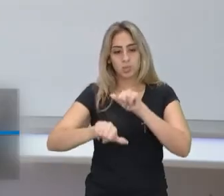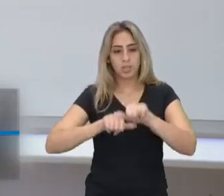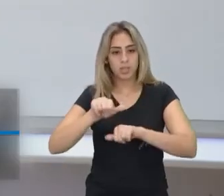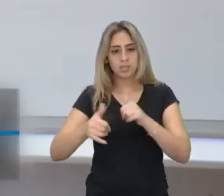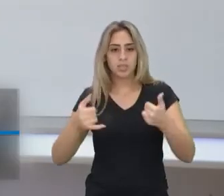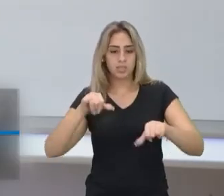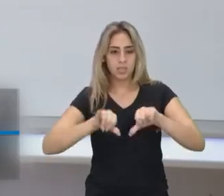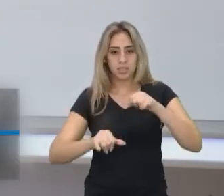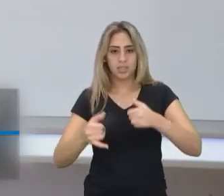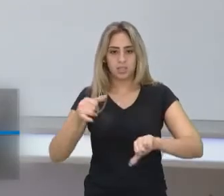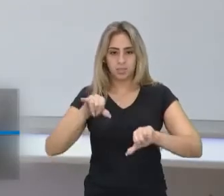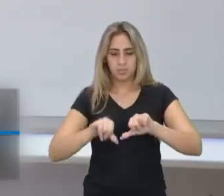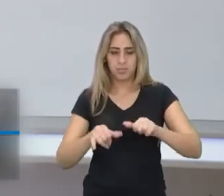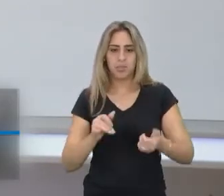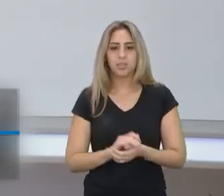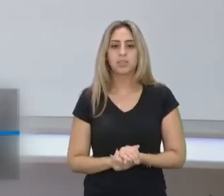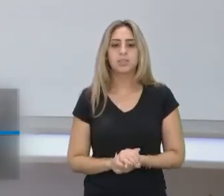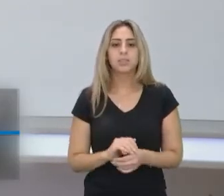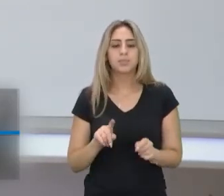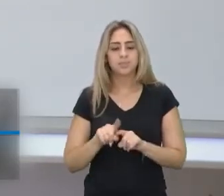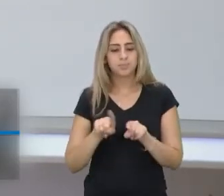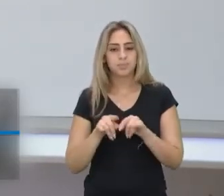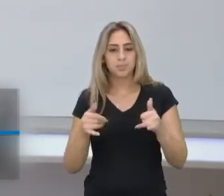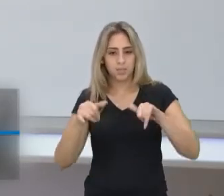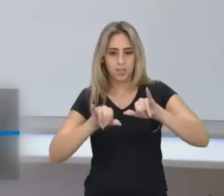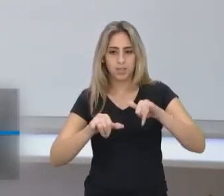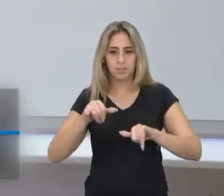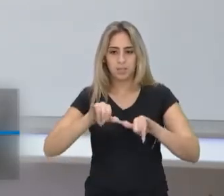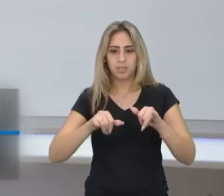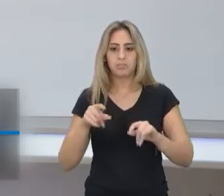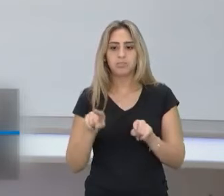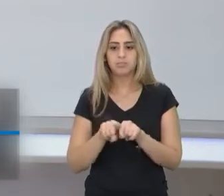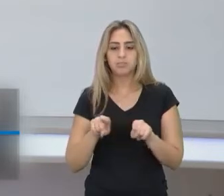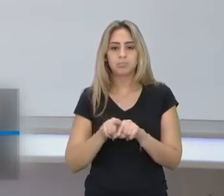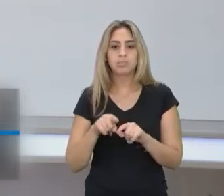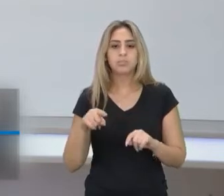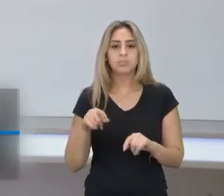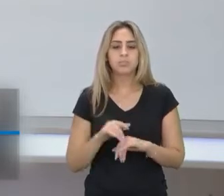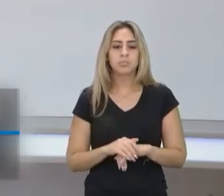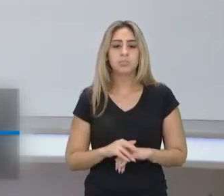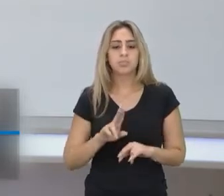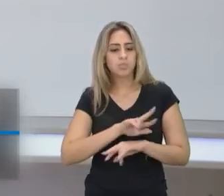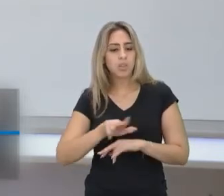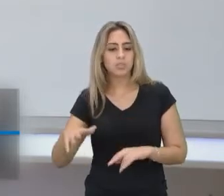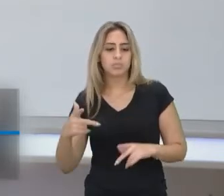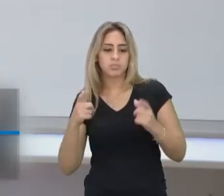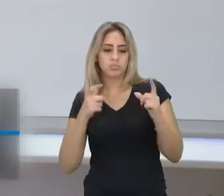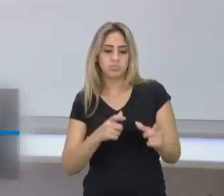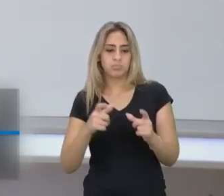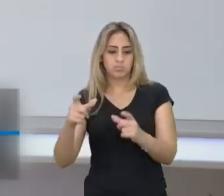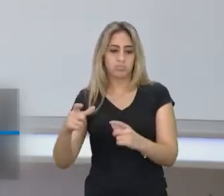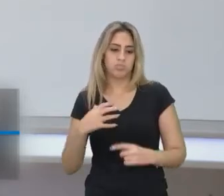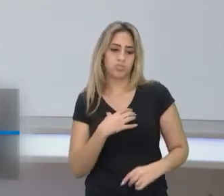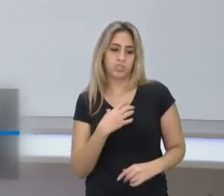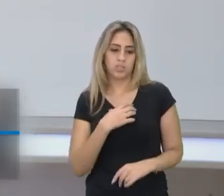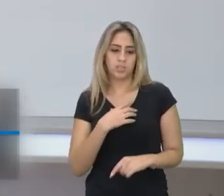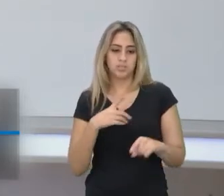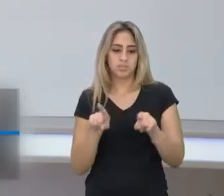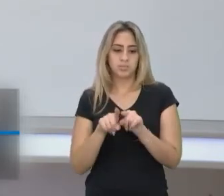em equilíbrio, né? Vamos trabalhar então o equilíbrio químico, só que em N lugares, N fatores,